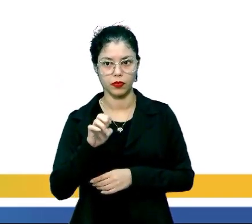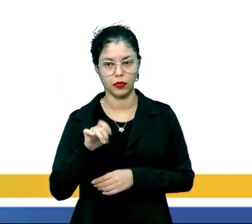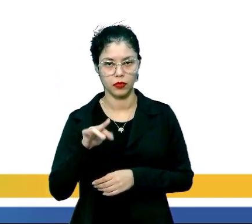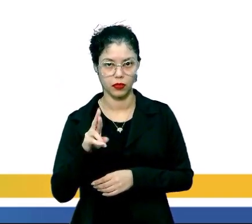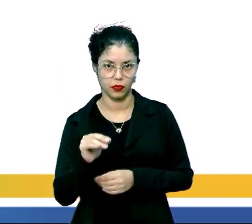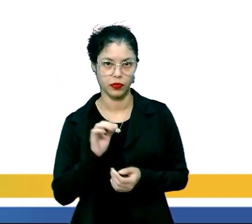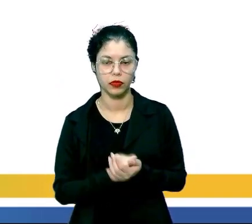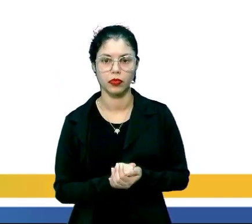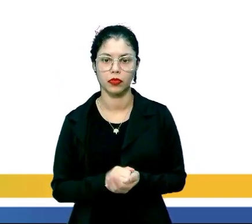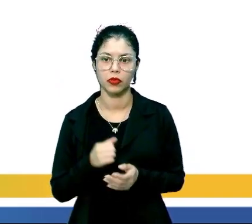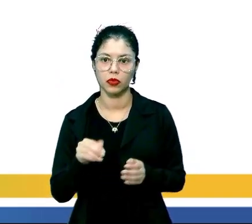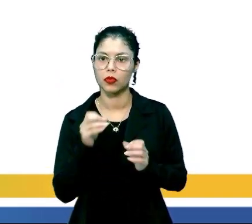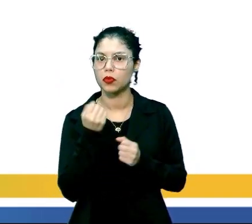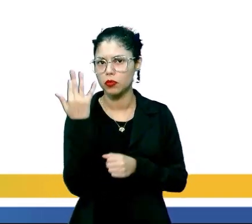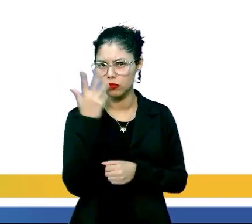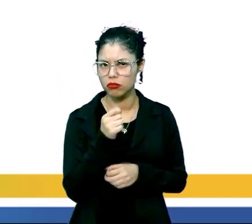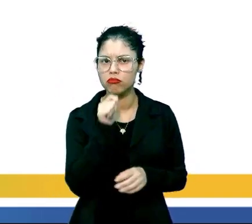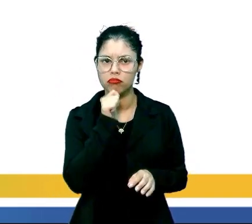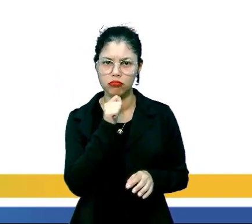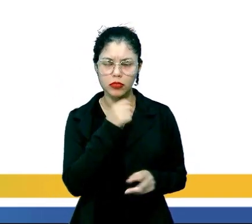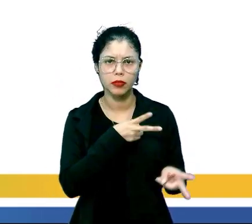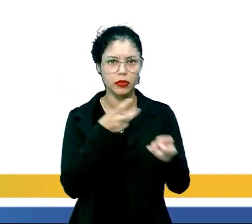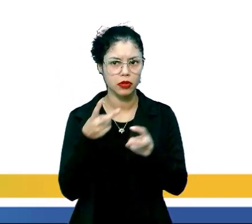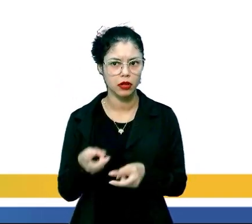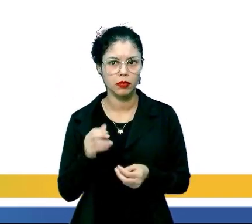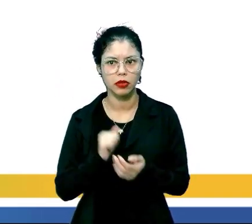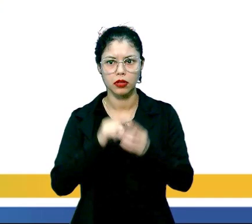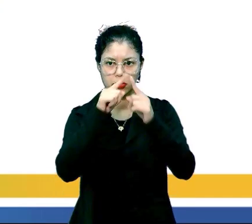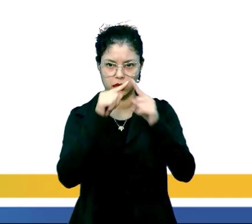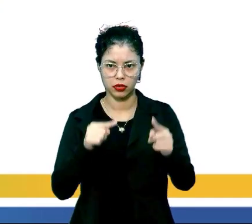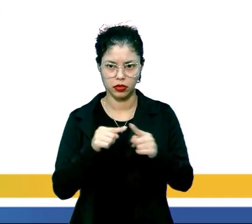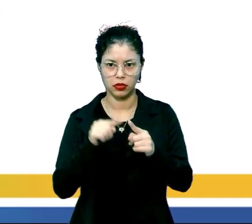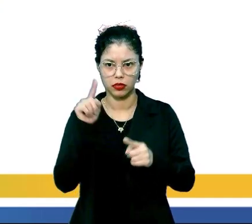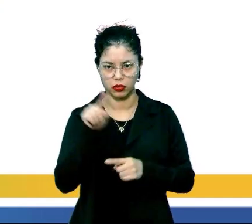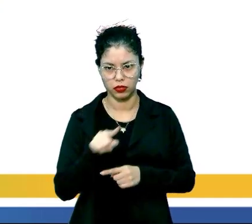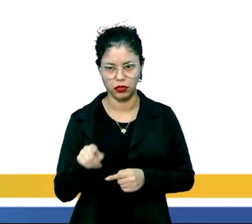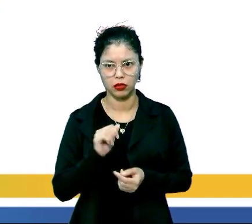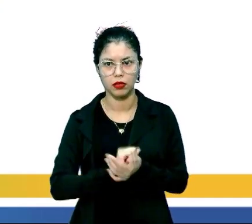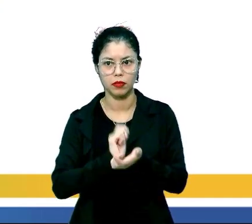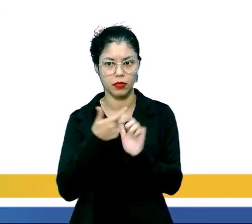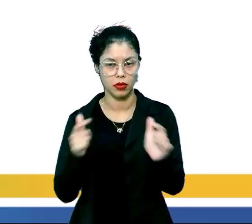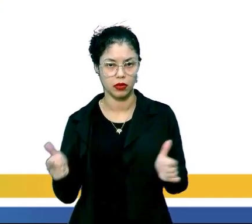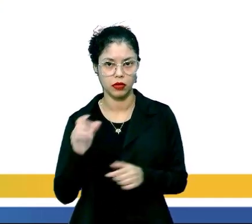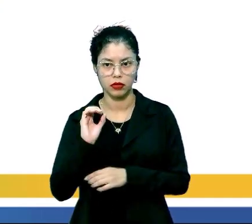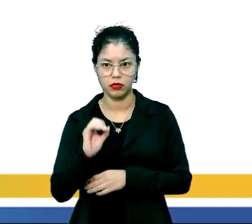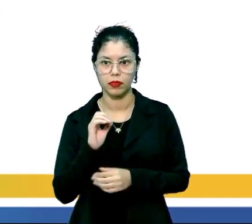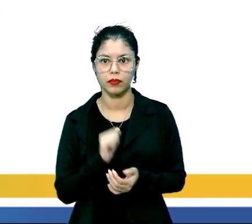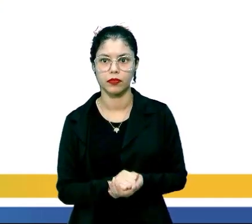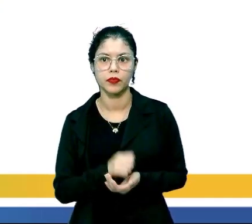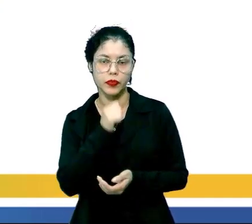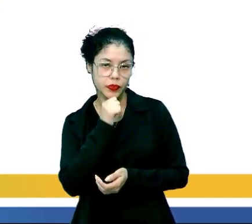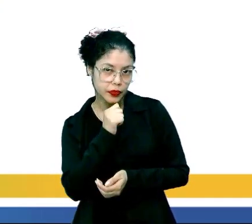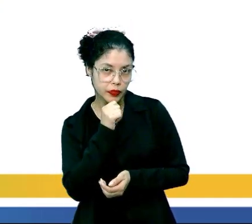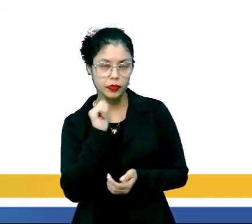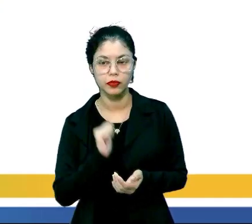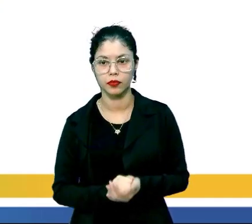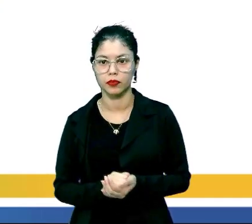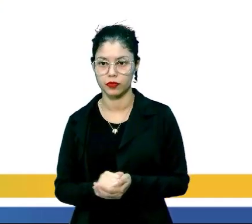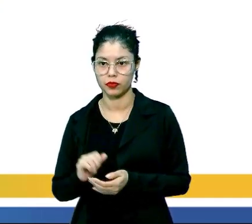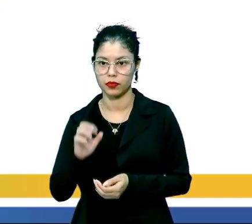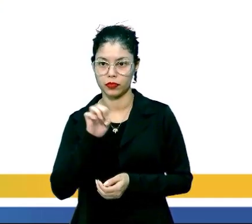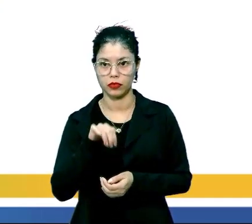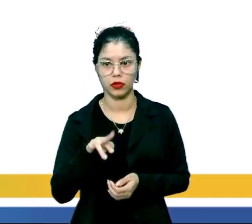os meus cálculos bonitinhos e eu percebi que esse ΔH foi maior que zero. Logo, eu vou ter uma reação do